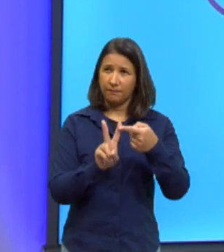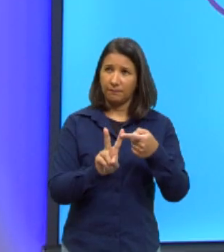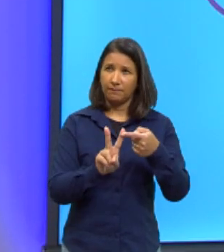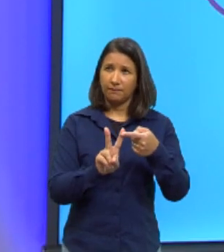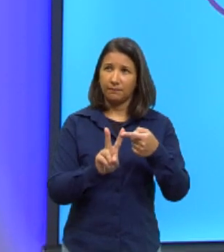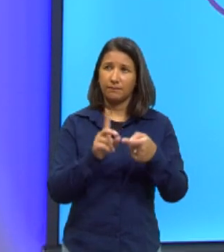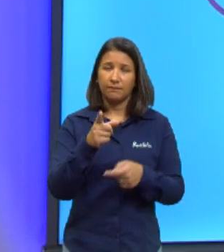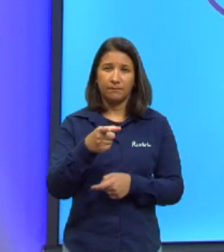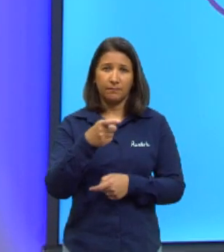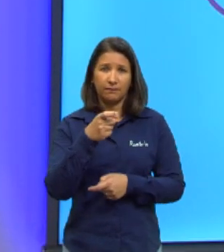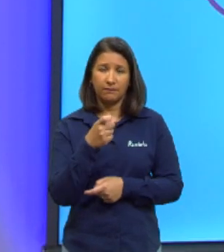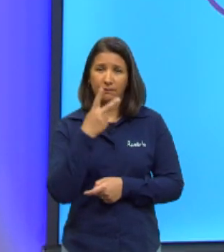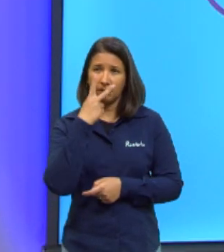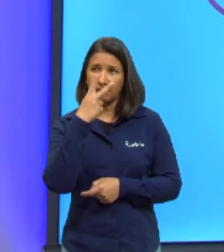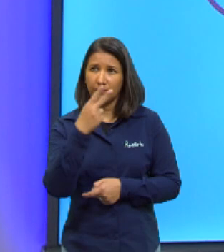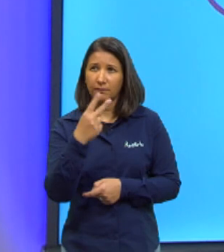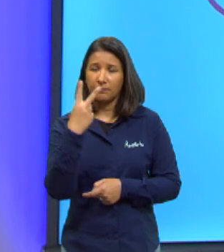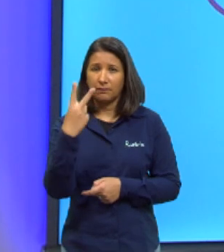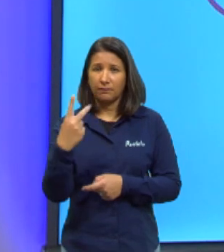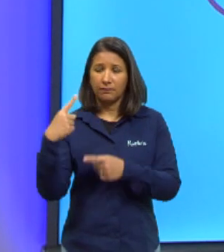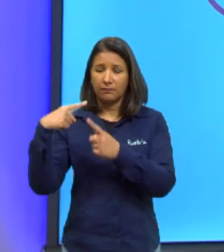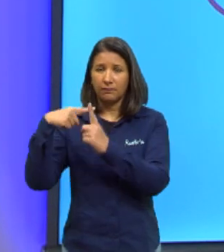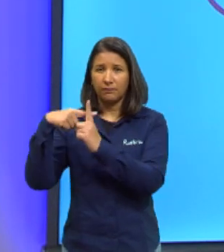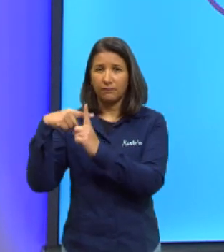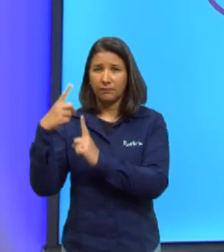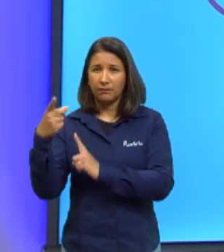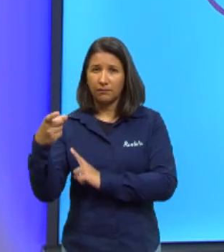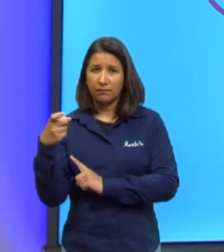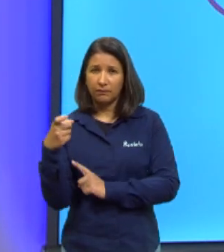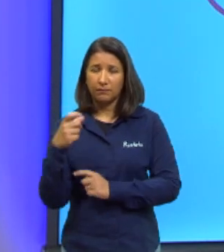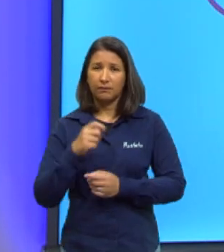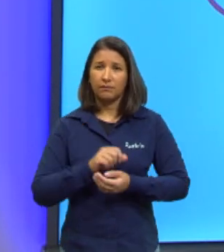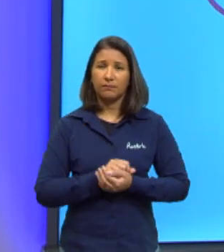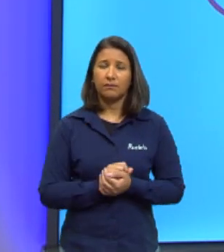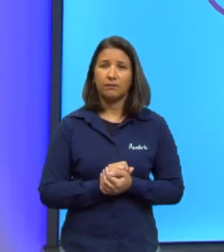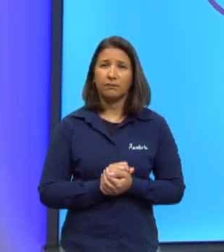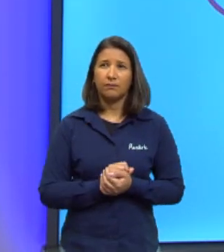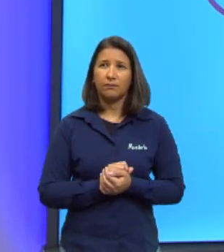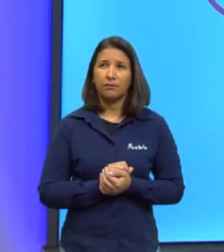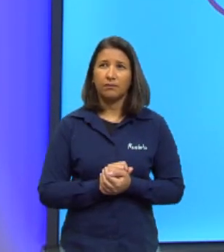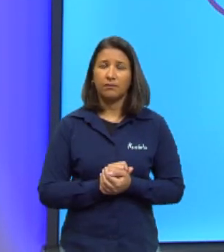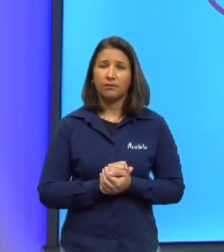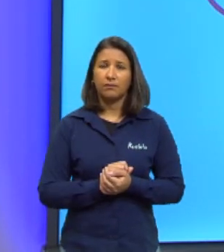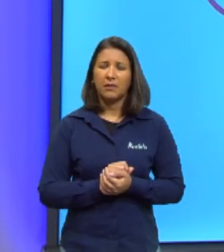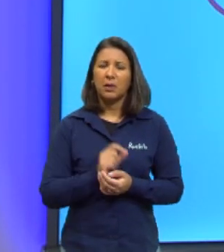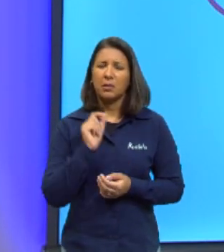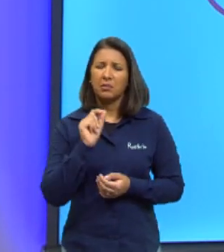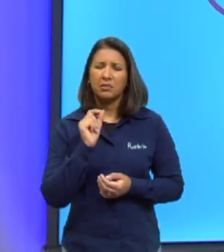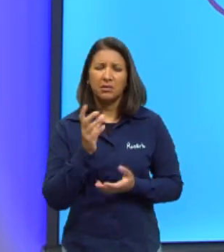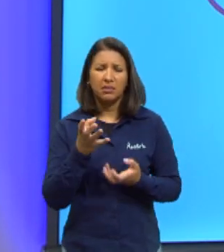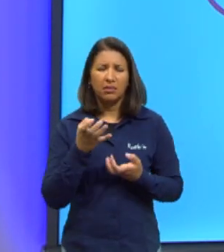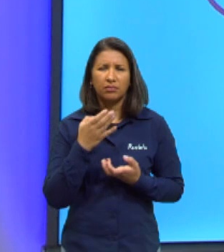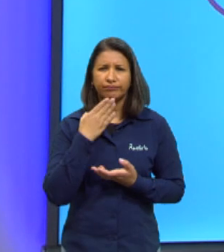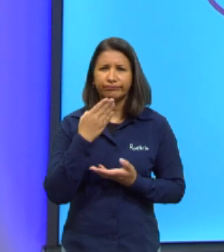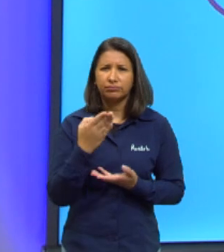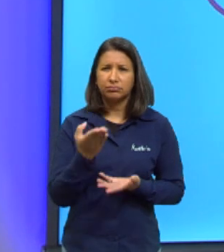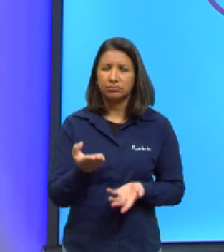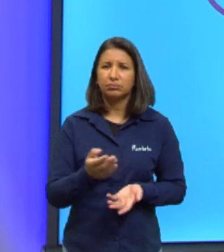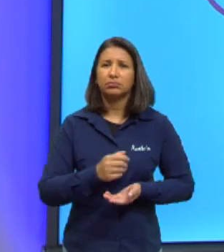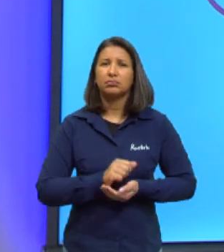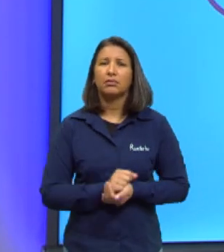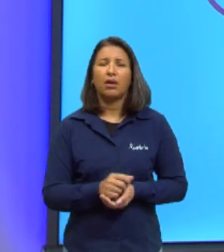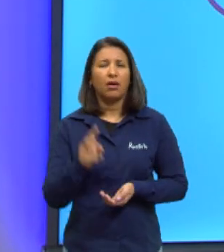de x é igual a 2 mais x. Então, o que que eu estou procurando? Ó? Então, eu estou aqui